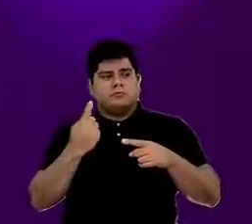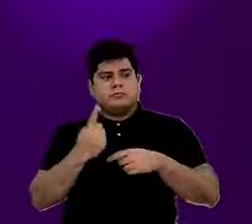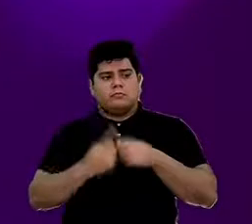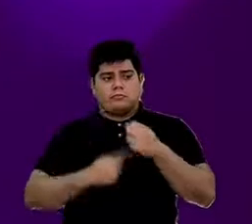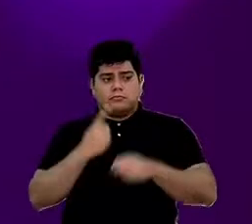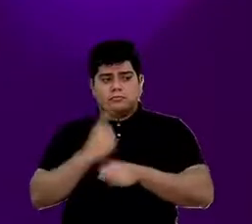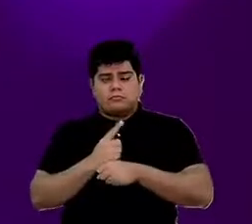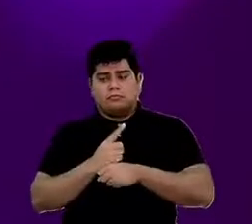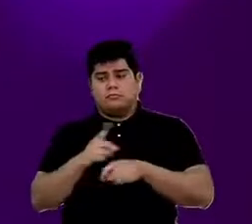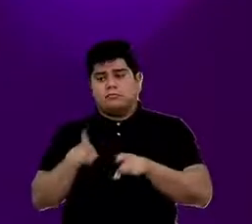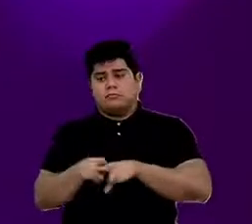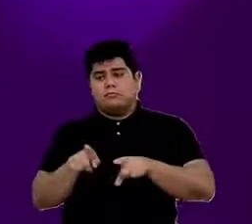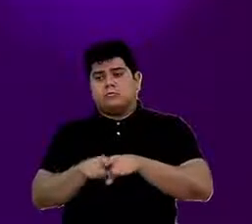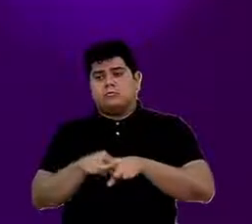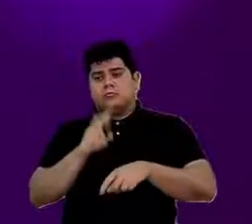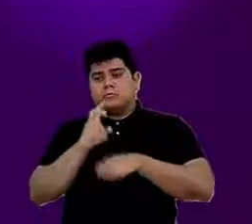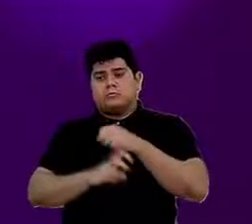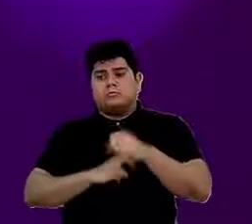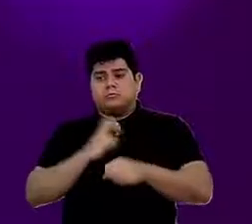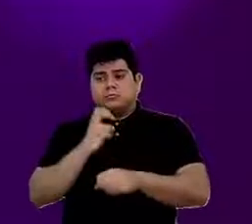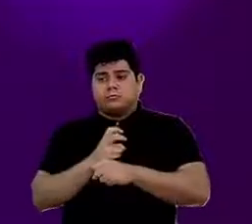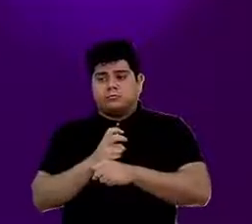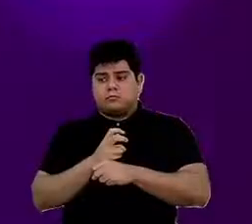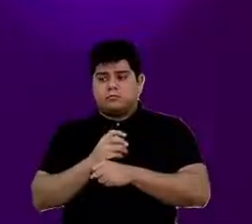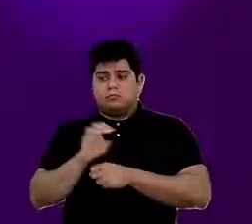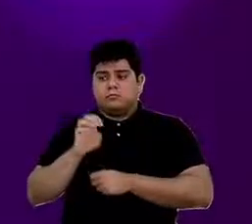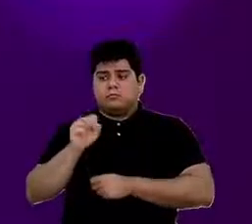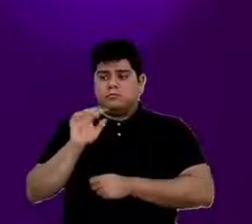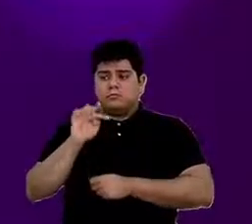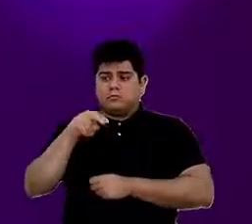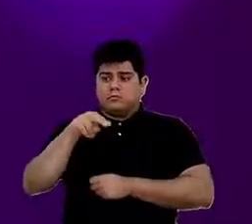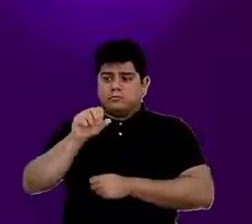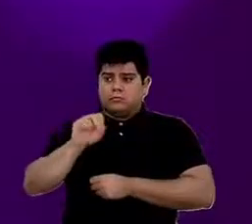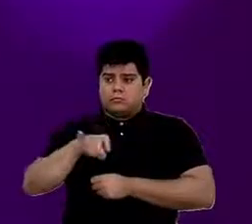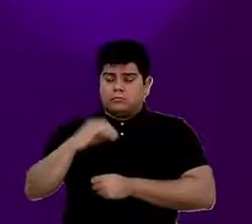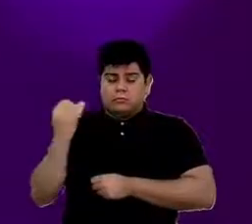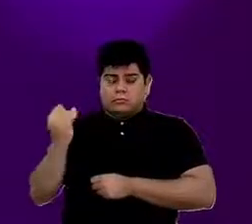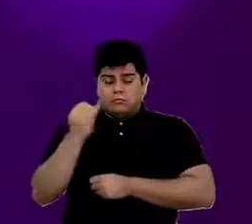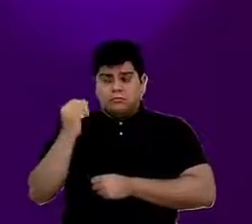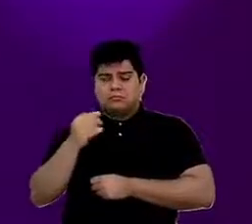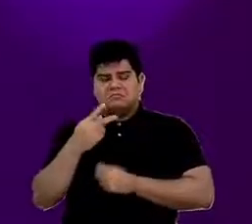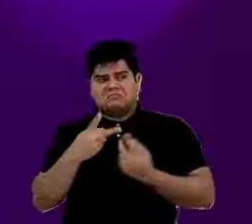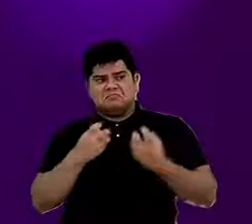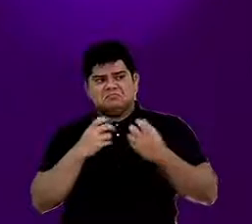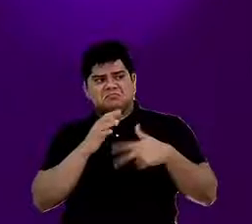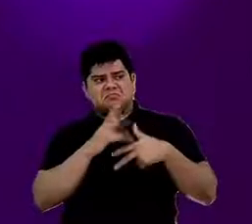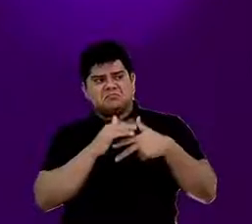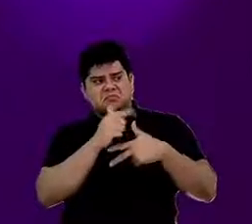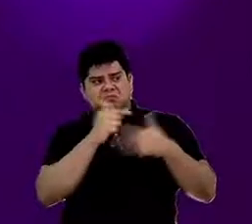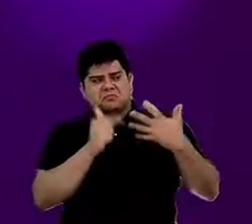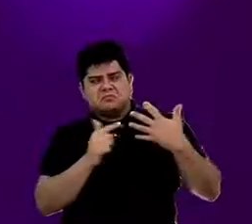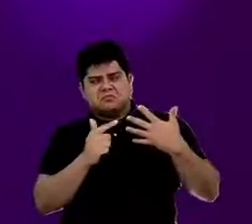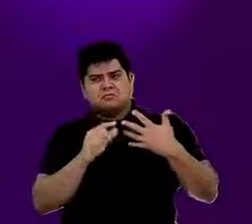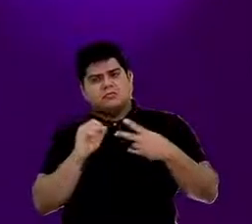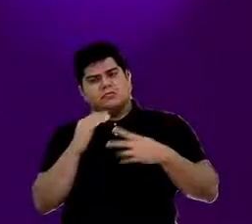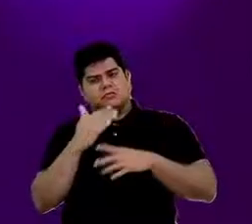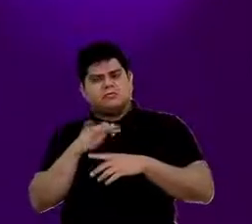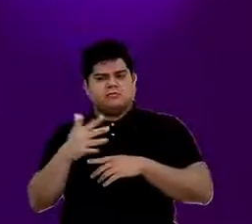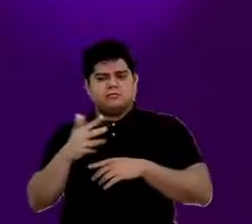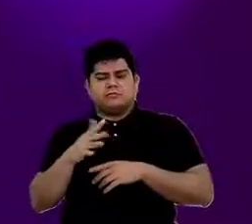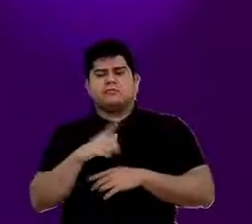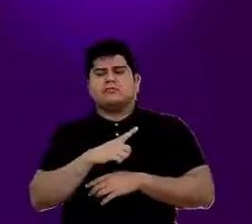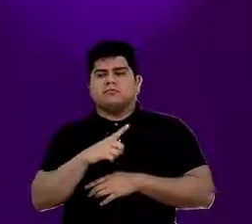5 anos, tanto a estenose aórtica importante, muitas vezes assintomática, quanto aquela moderada, tem